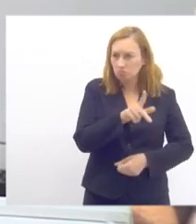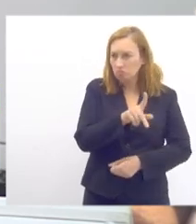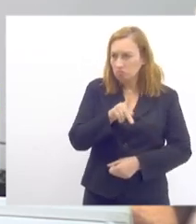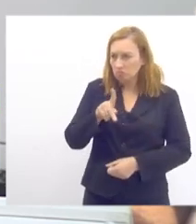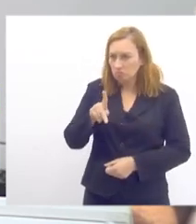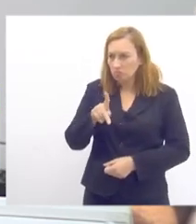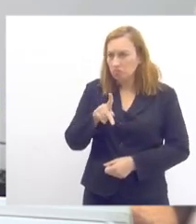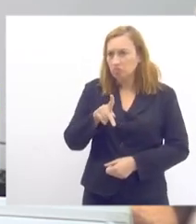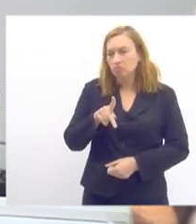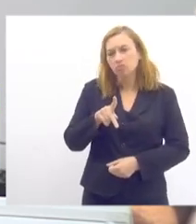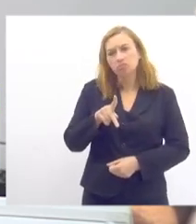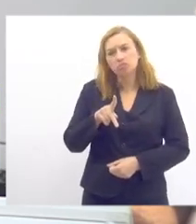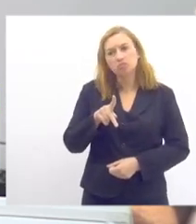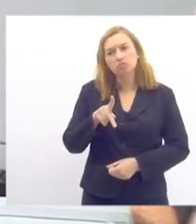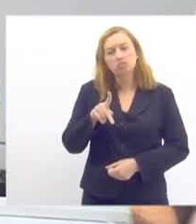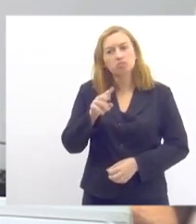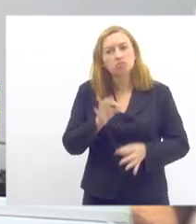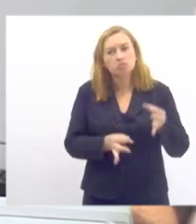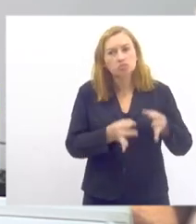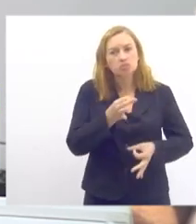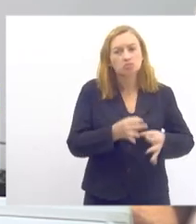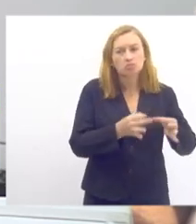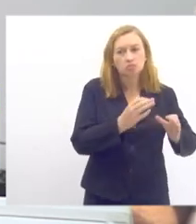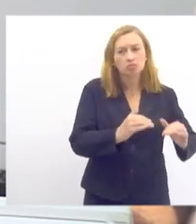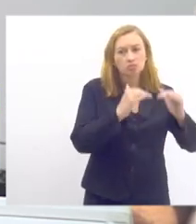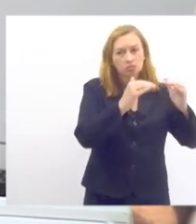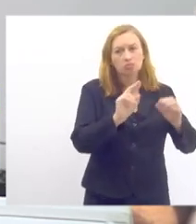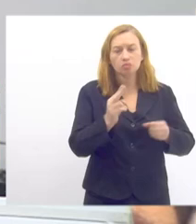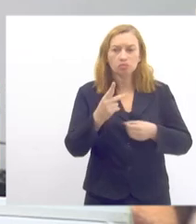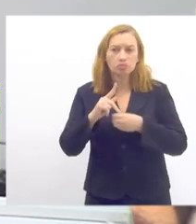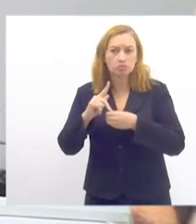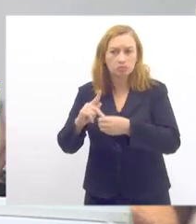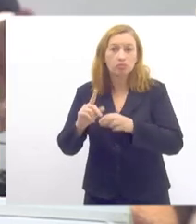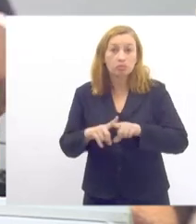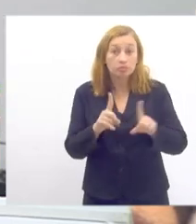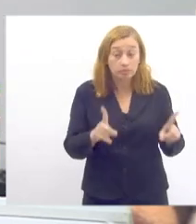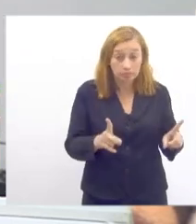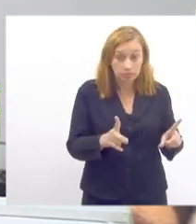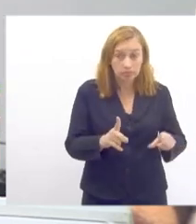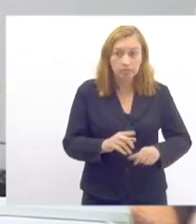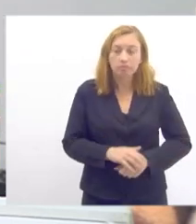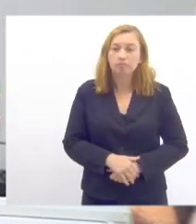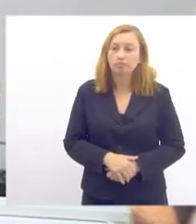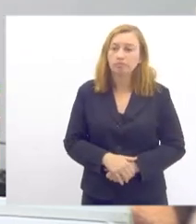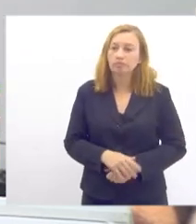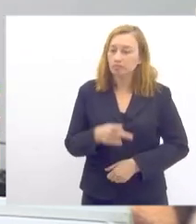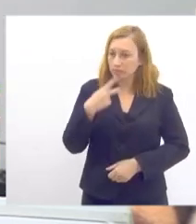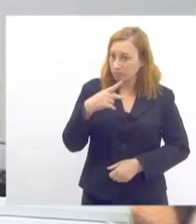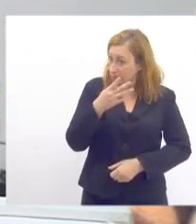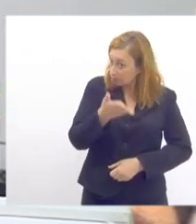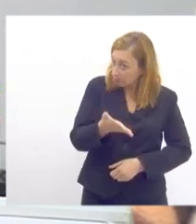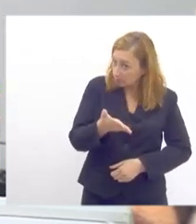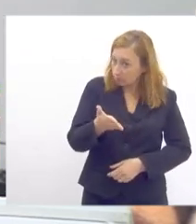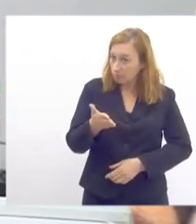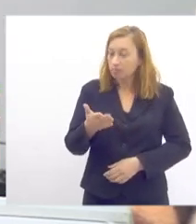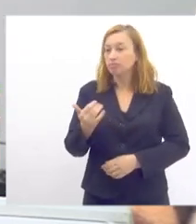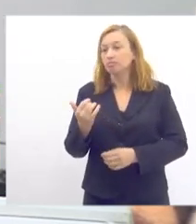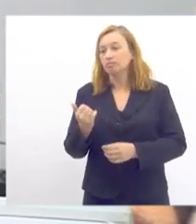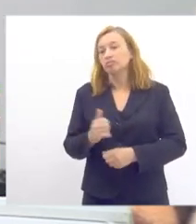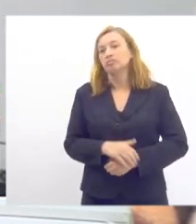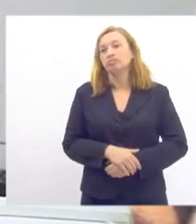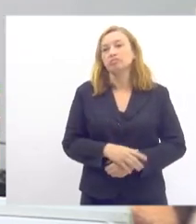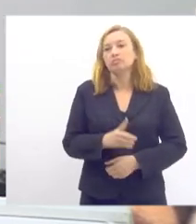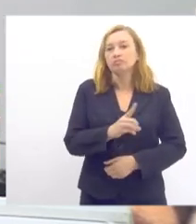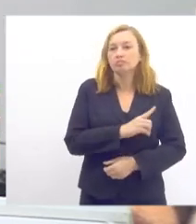tribunal, nem vou fazer a defesa da procuradoria, mas como está se colocando de forma indireta que